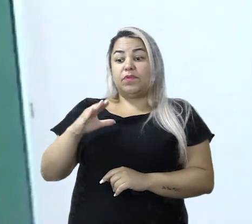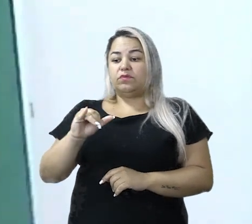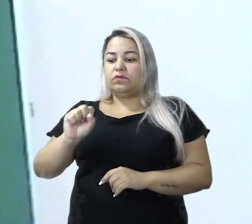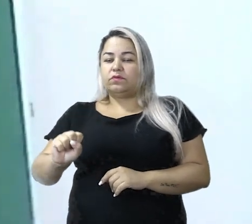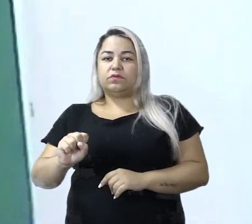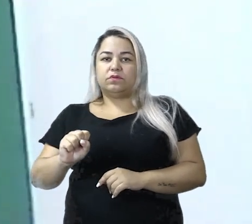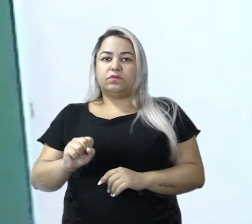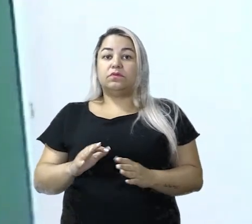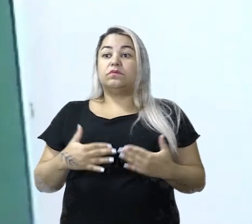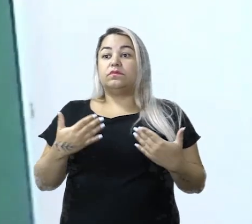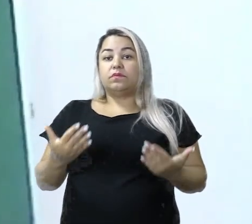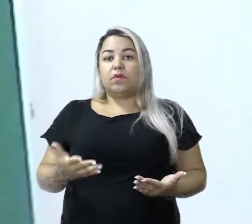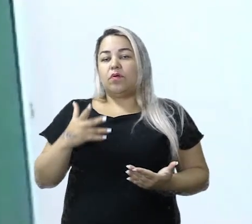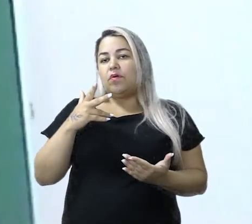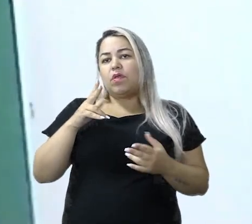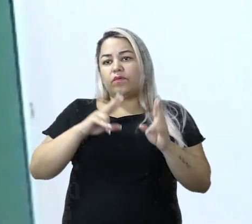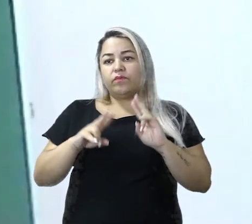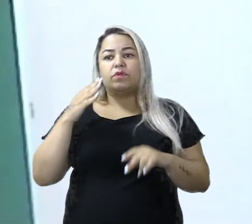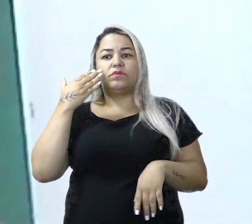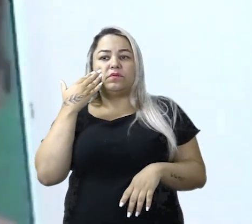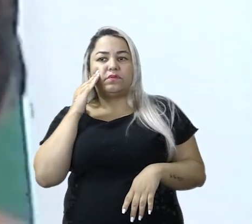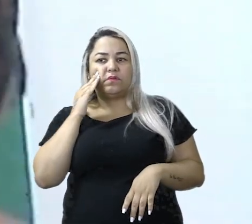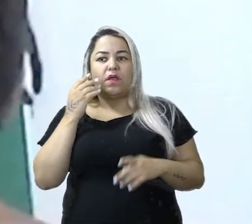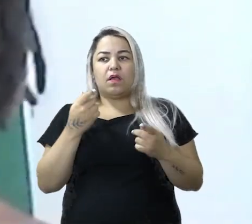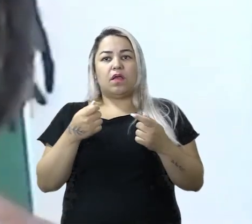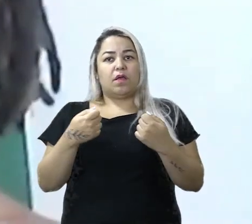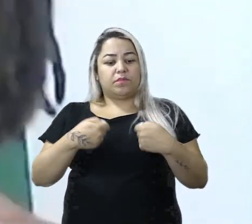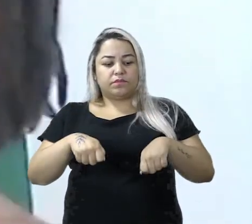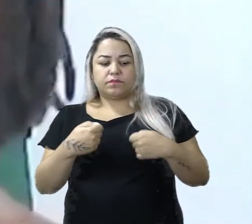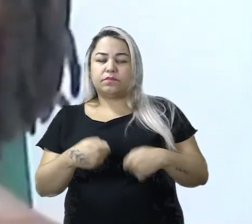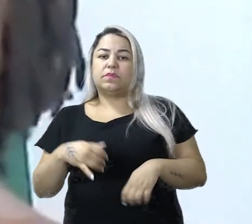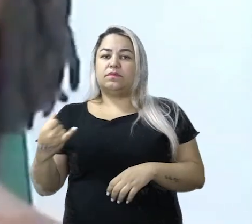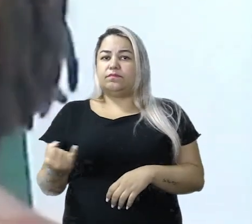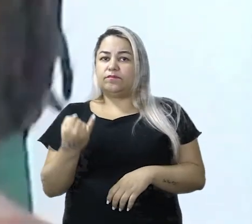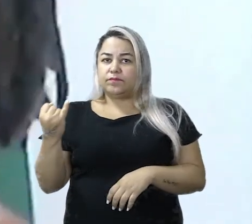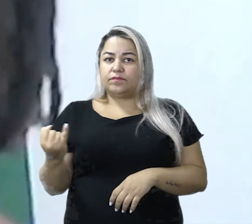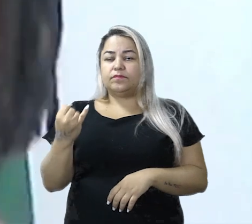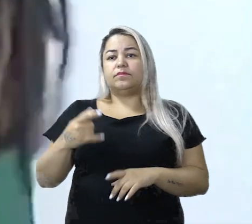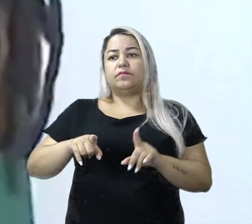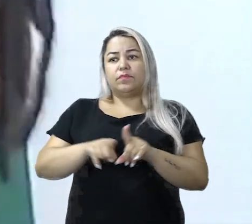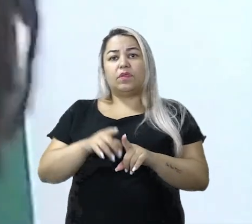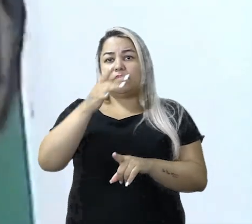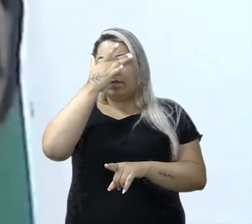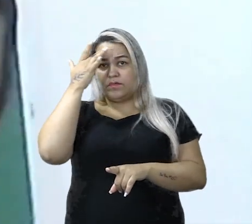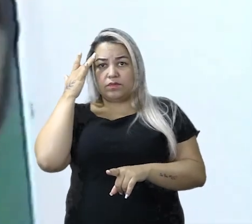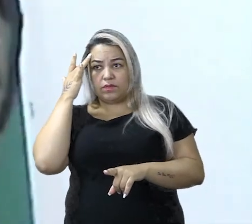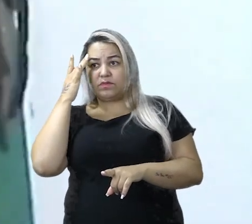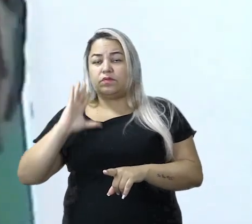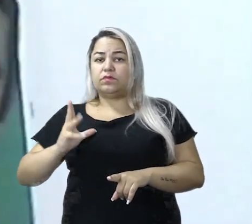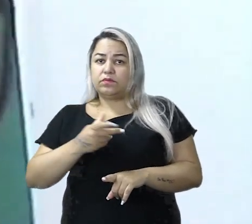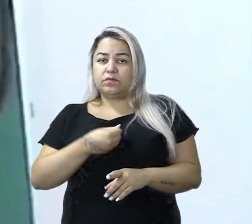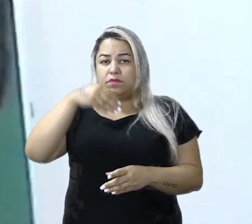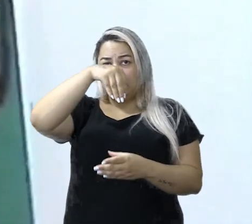trans sendo uma pessoa cis. Então, eu vejo que essa é a necessidade e a real importância de termos